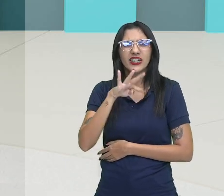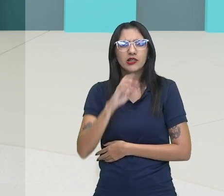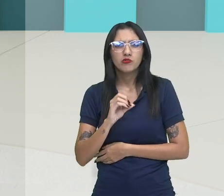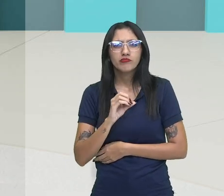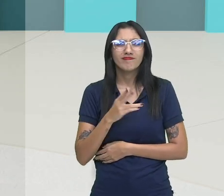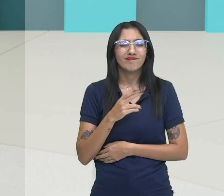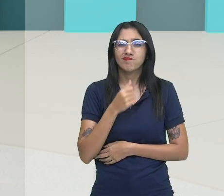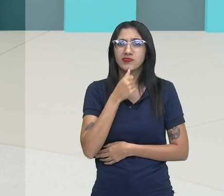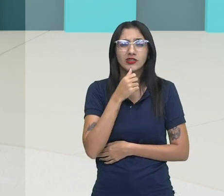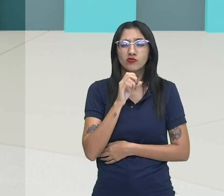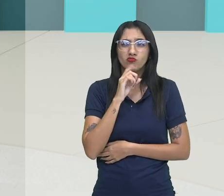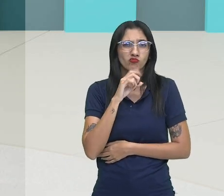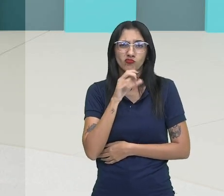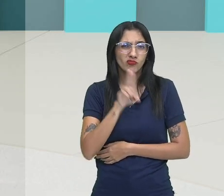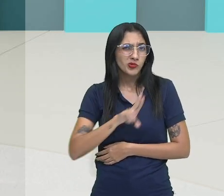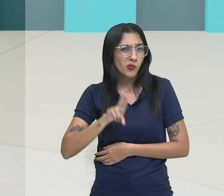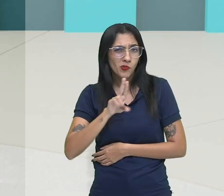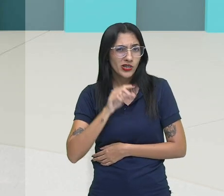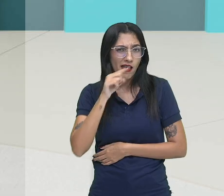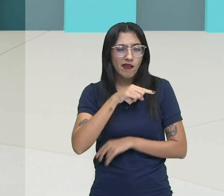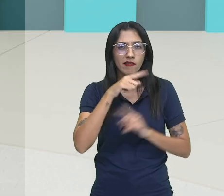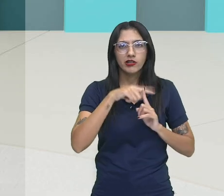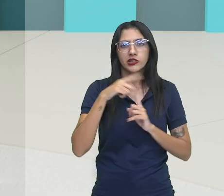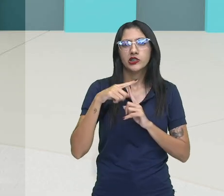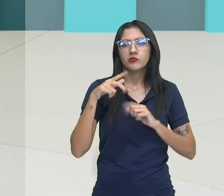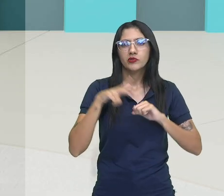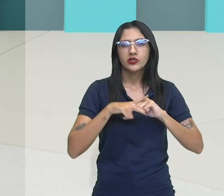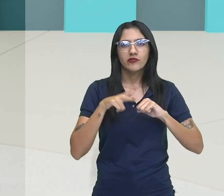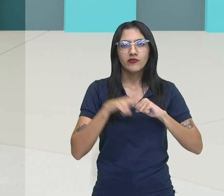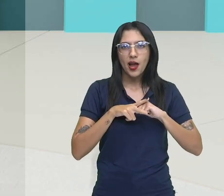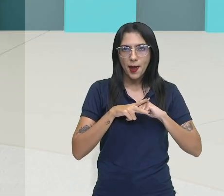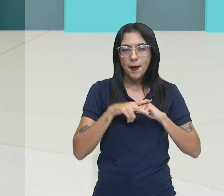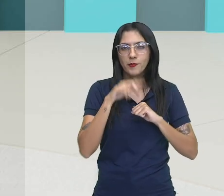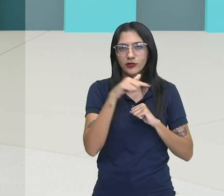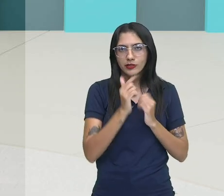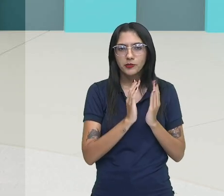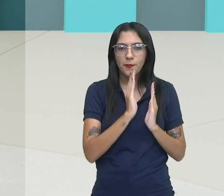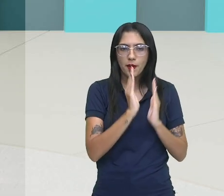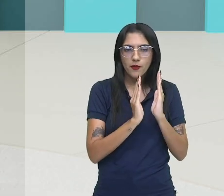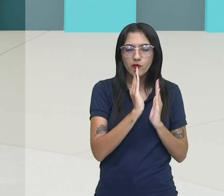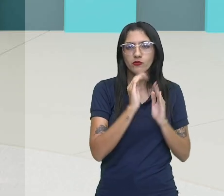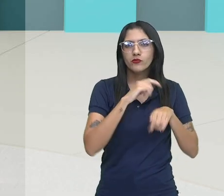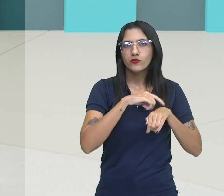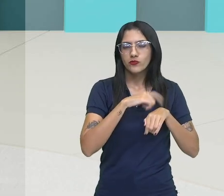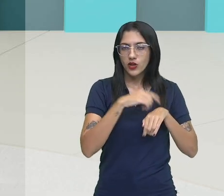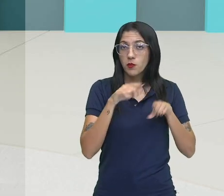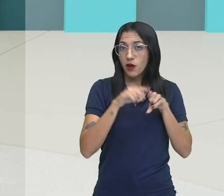gente nem se ouve falar desse verbo, quer dizer, desse tempo verbal,